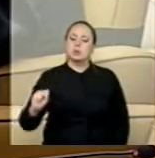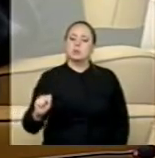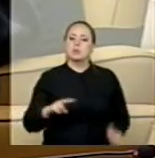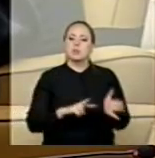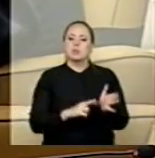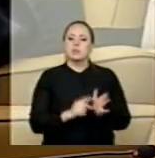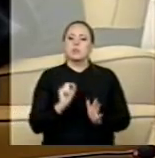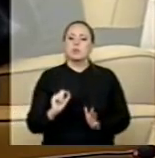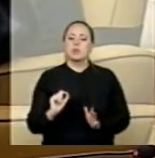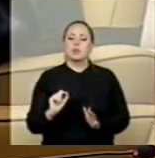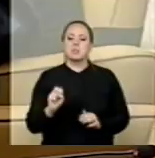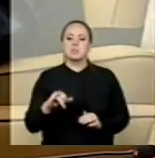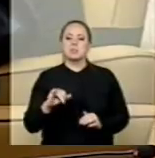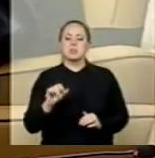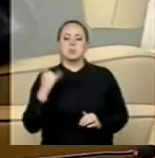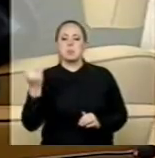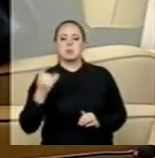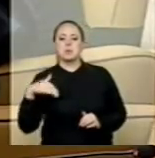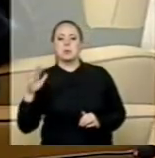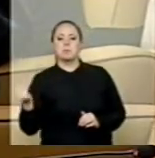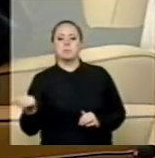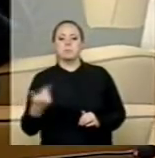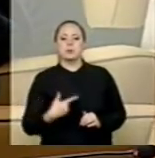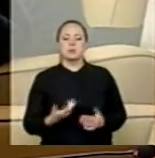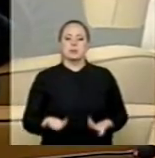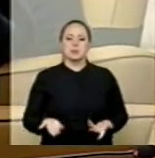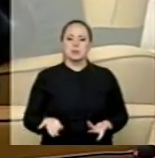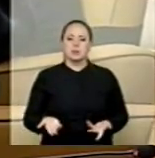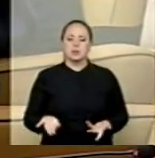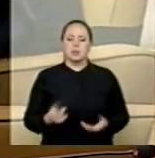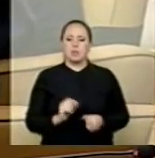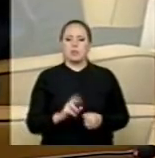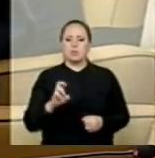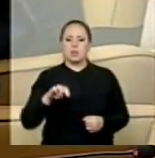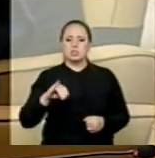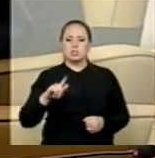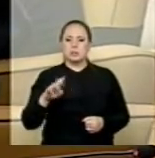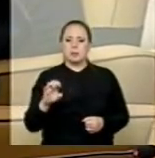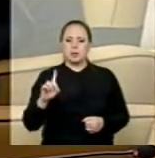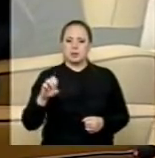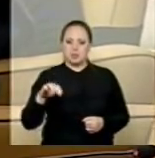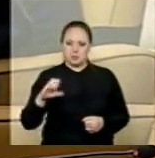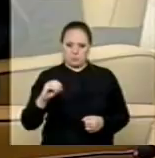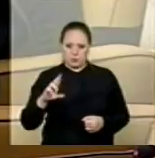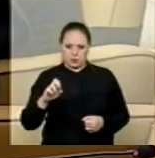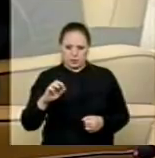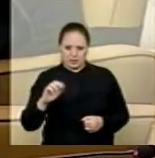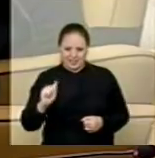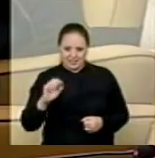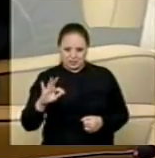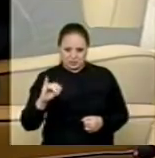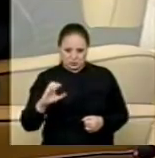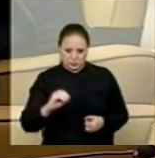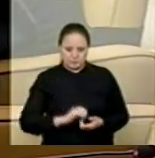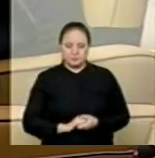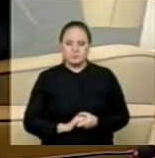cada qual para a consolidação do regime democrático. Em termos de